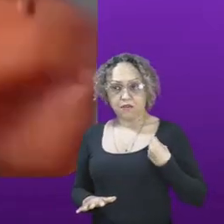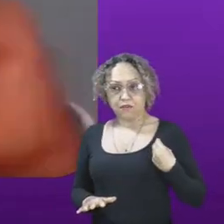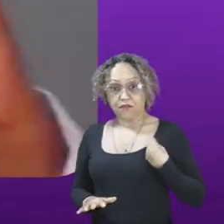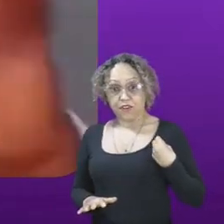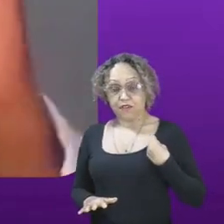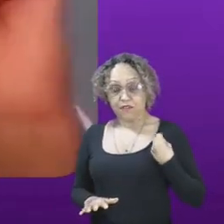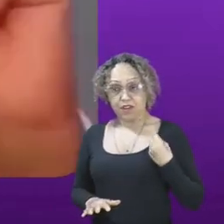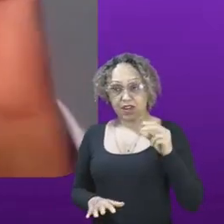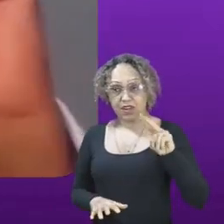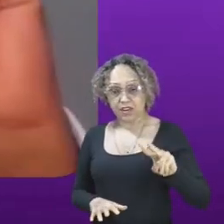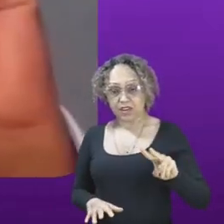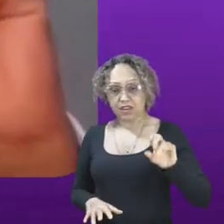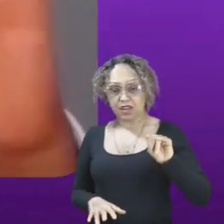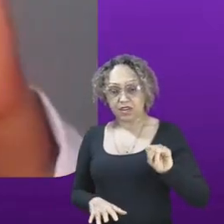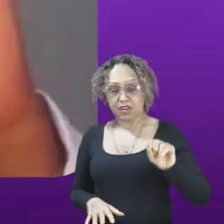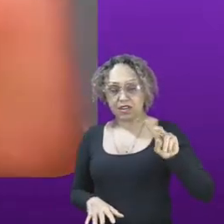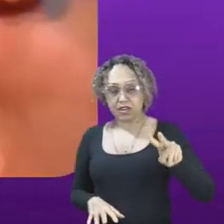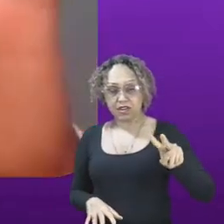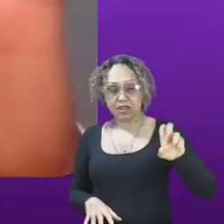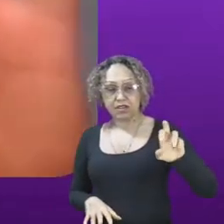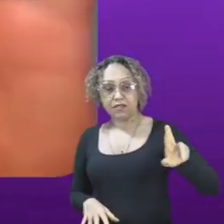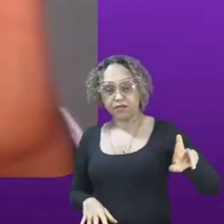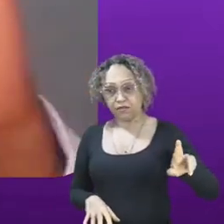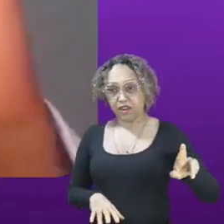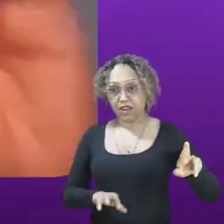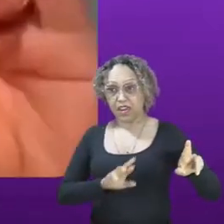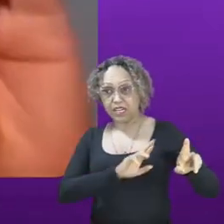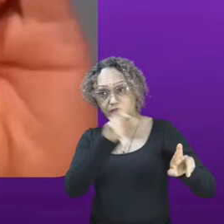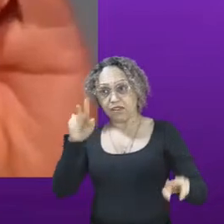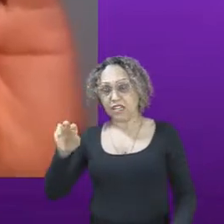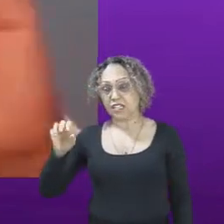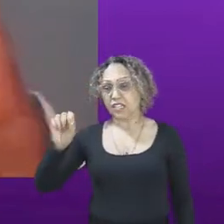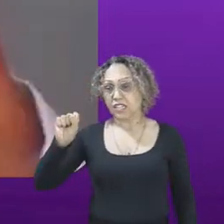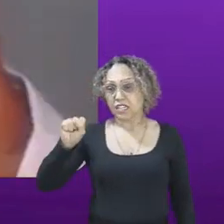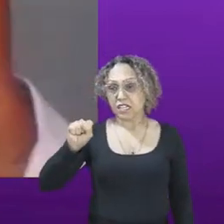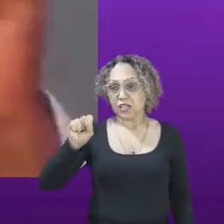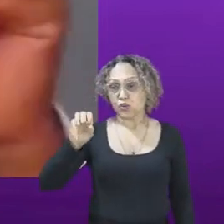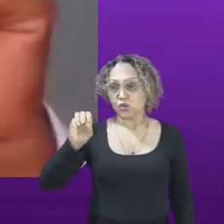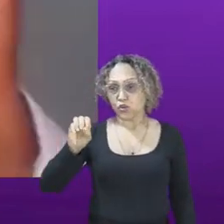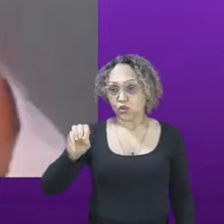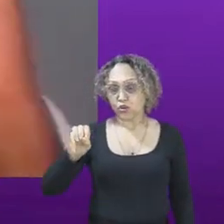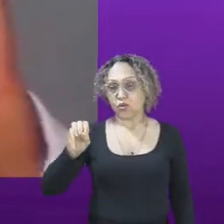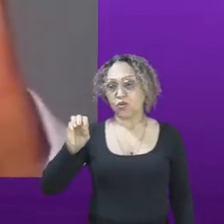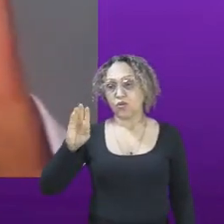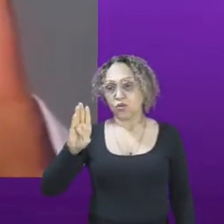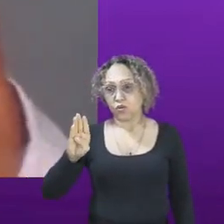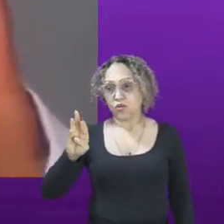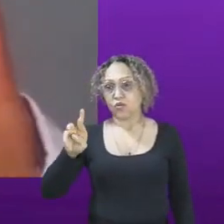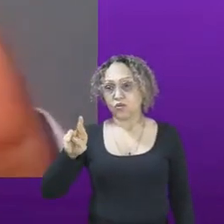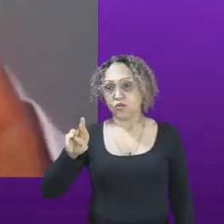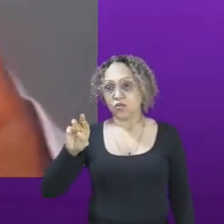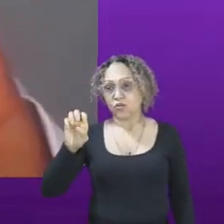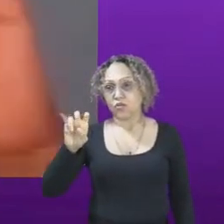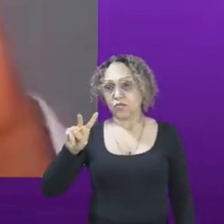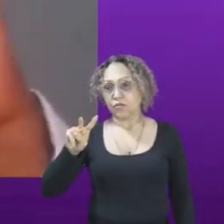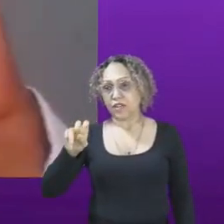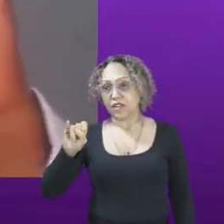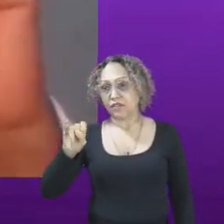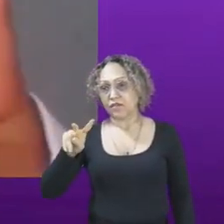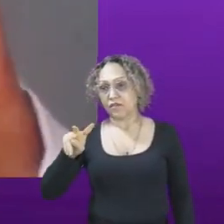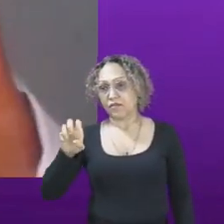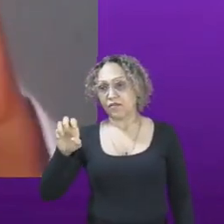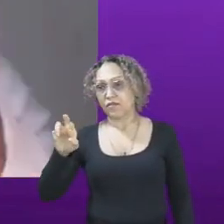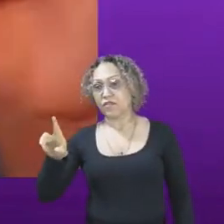né? Então, isso é muito importante. A inventividade nos fez viver até aqui, né? E aí a